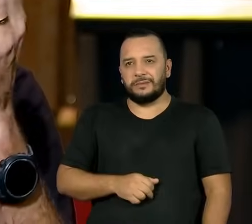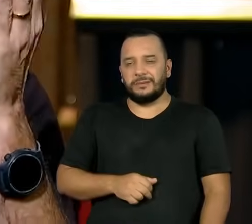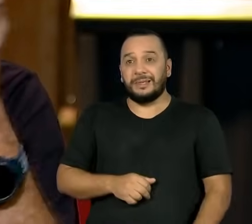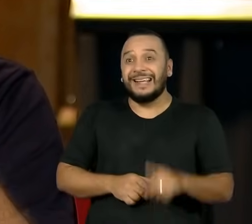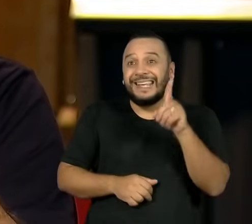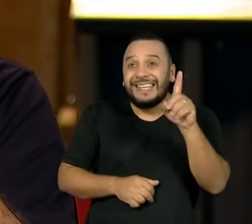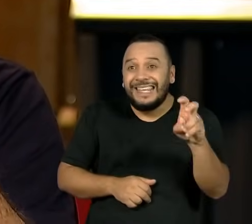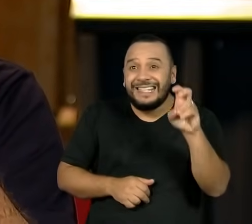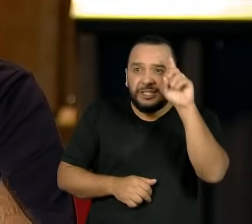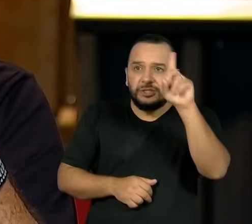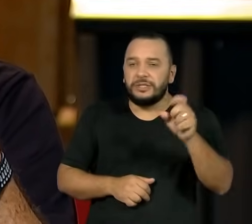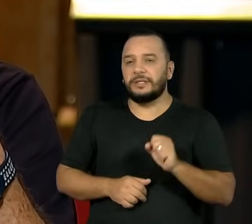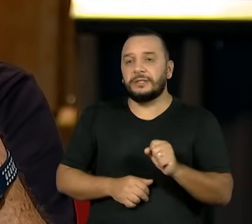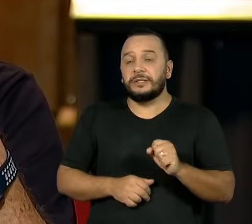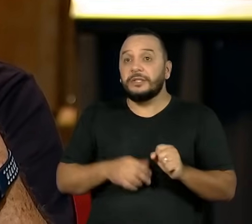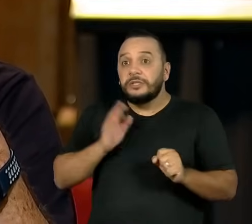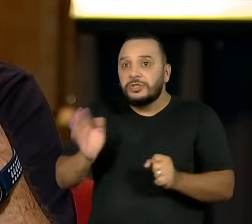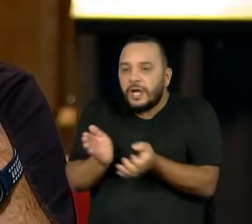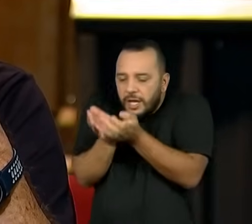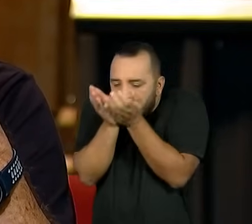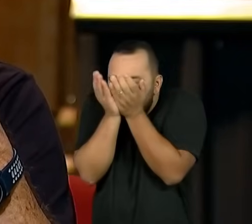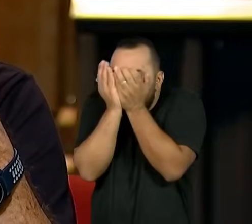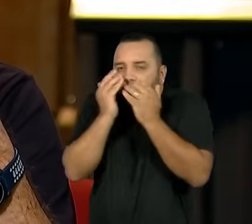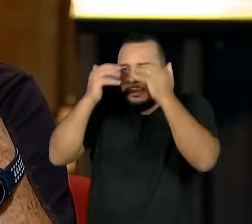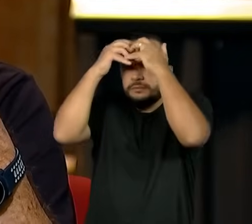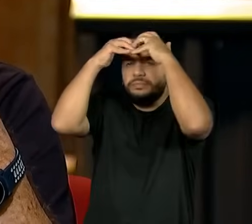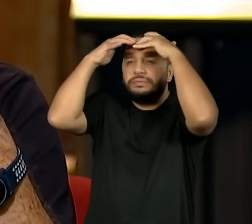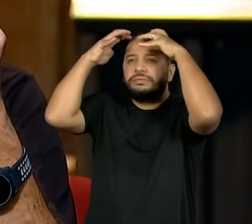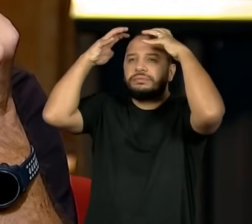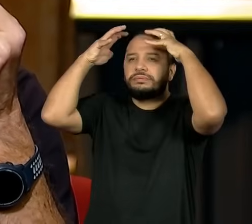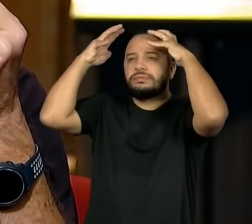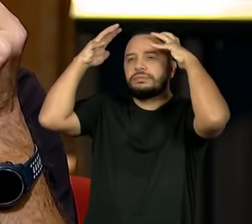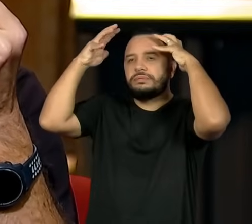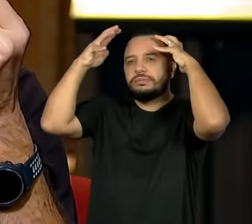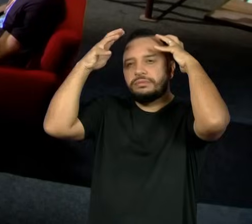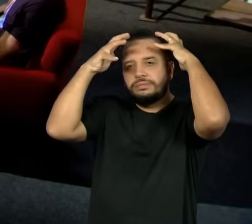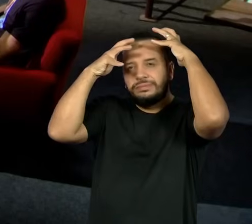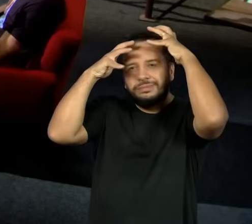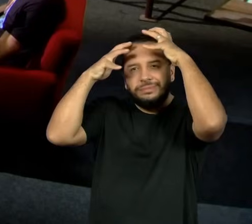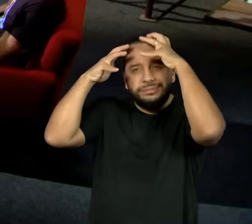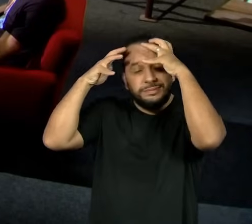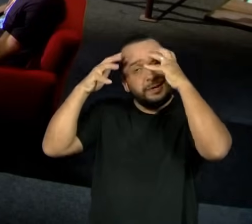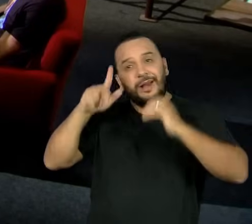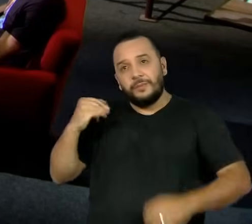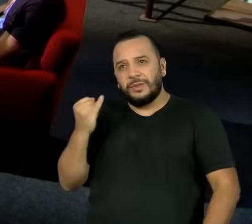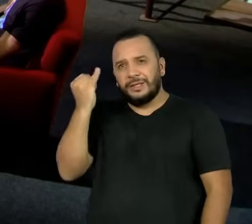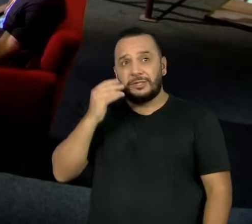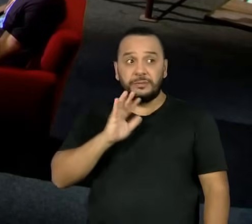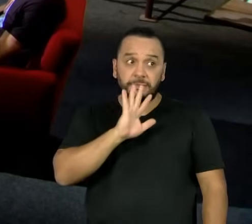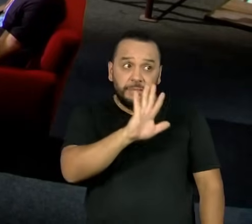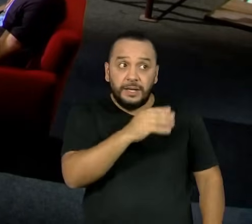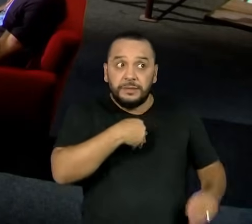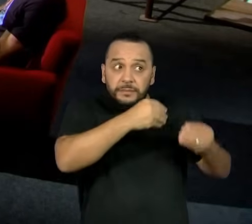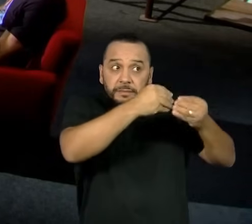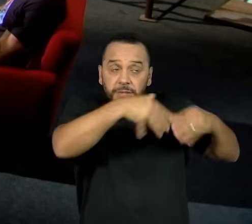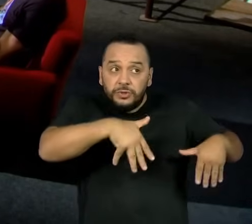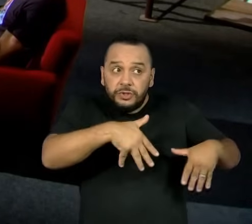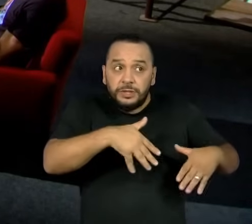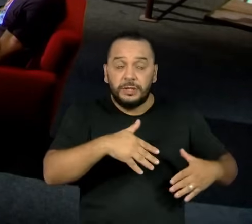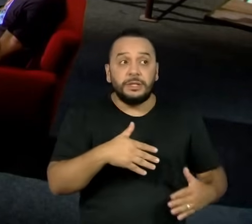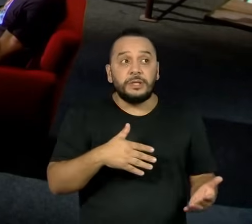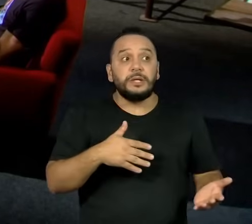Então, ter uma medicação com resposta rápida é importante. E os efeitos colaterais